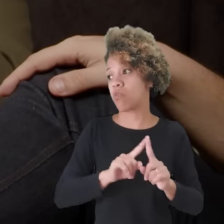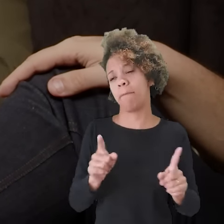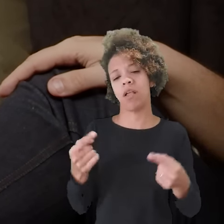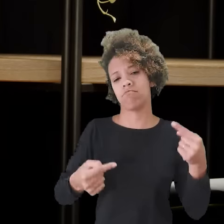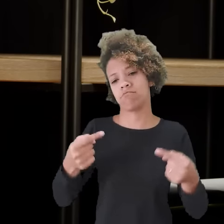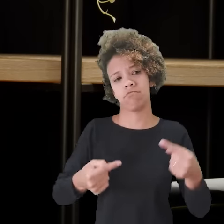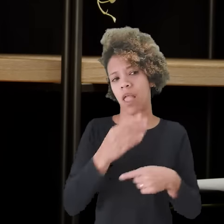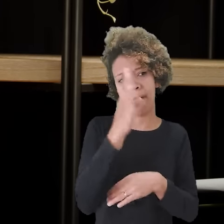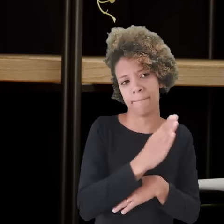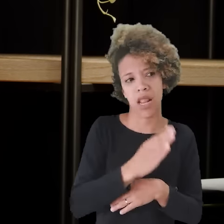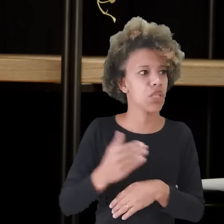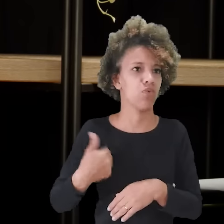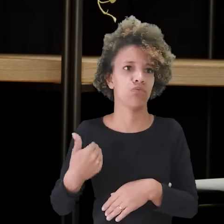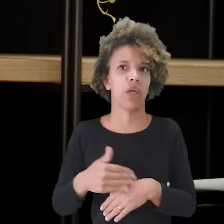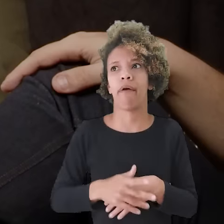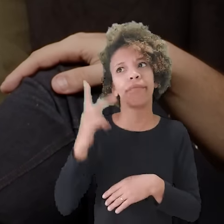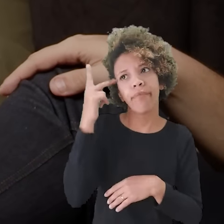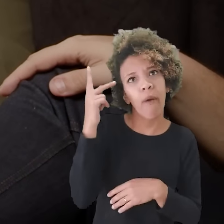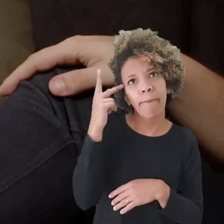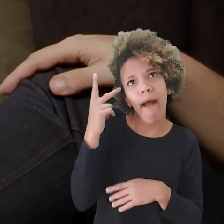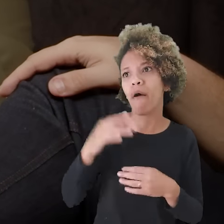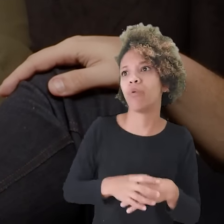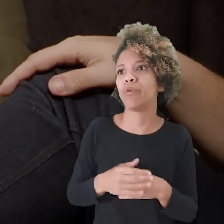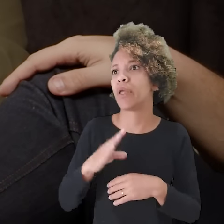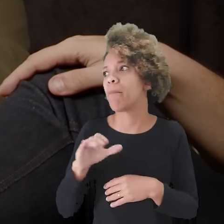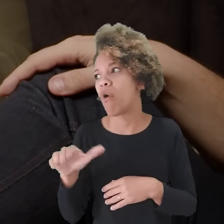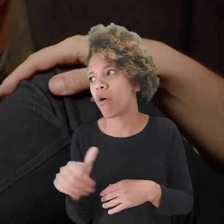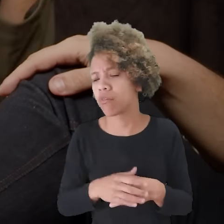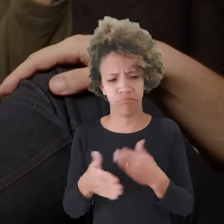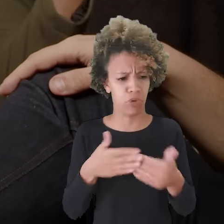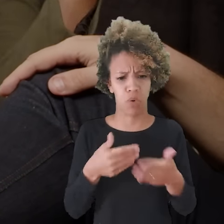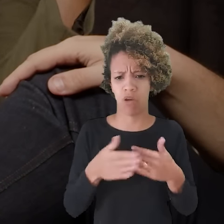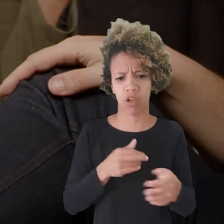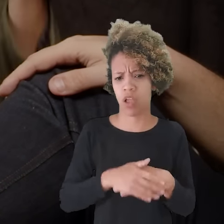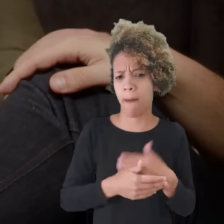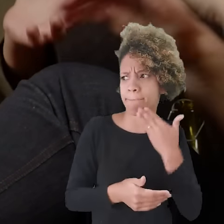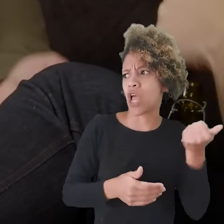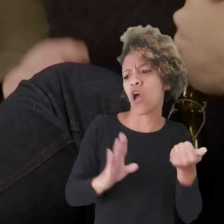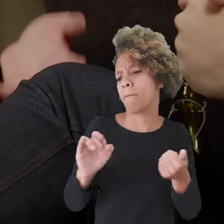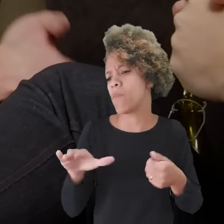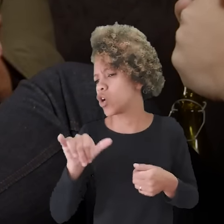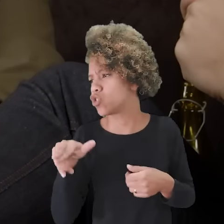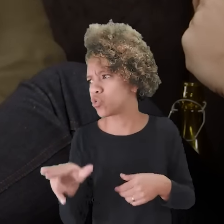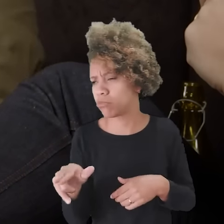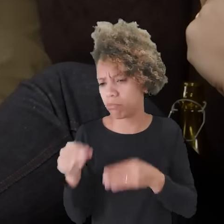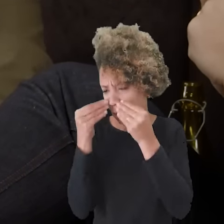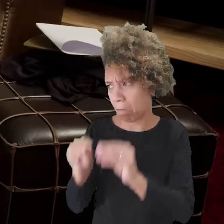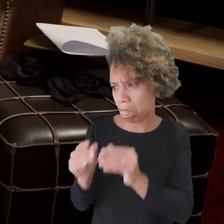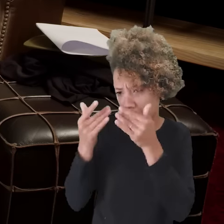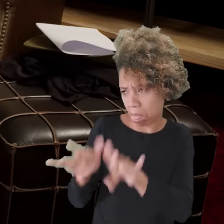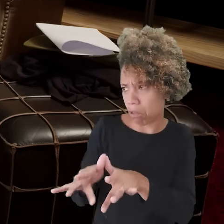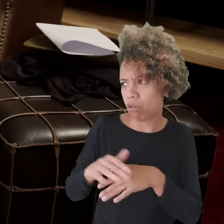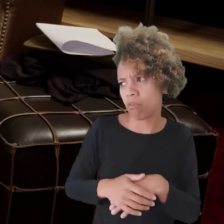teve rivalidade com os povos da Bola Brasil na Copa de São Paulo e Boca Juniors cara eu qualquer time Boca Juniors time brasileiro eu vou torcer para o time brasileiro